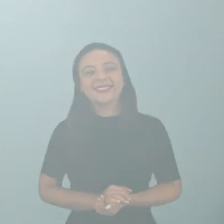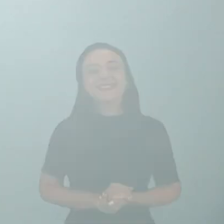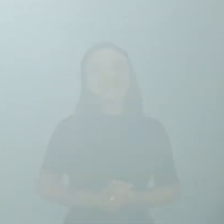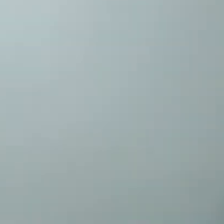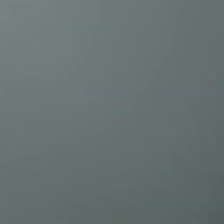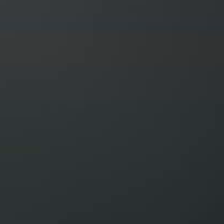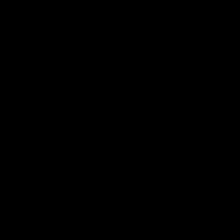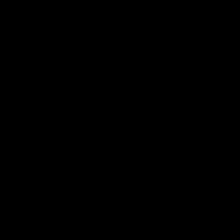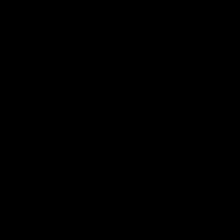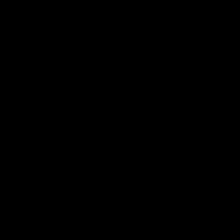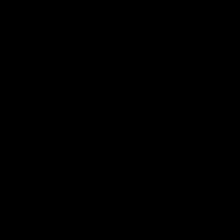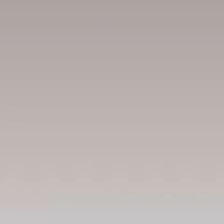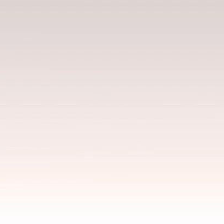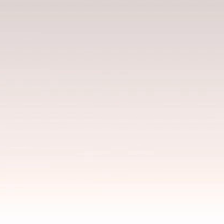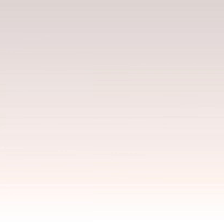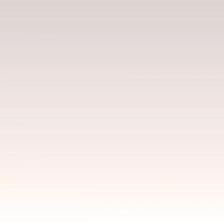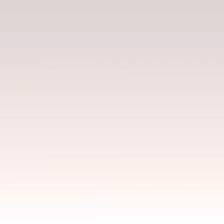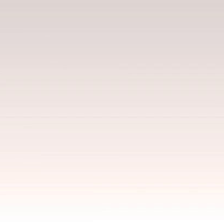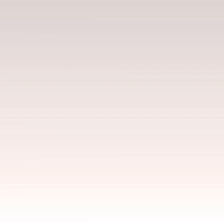you next Class